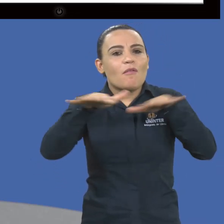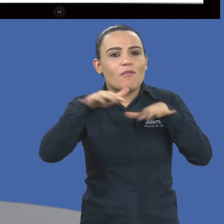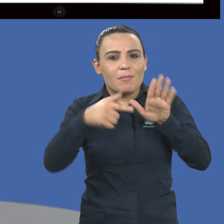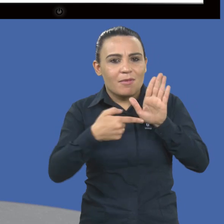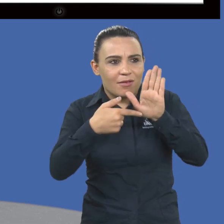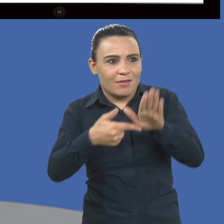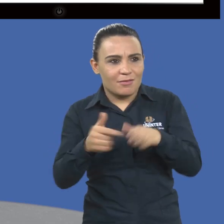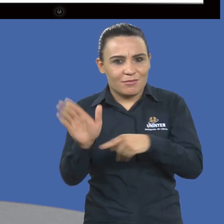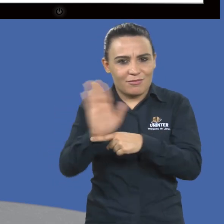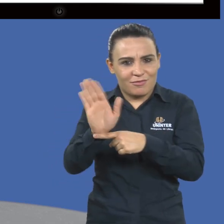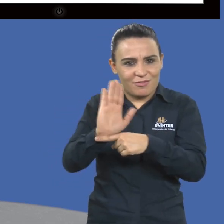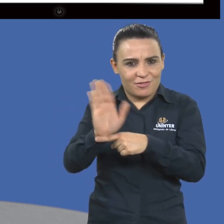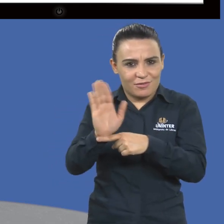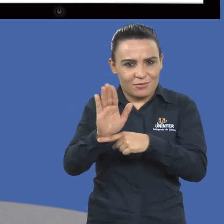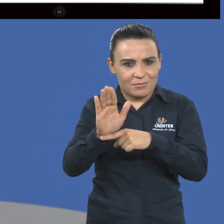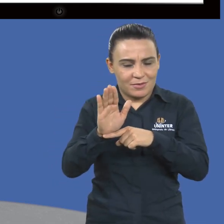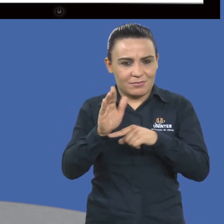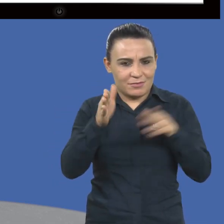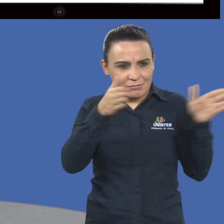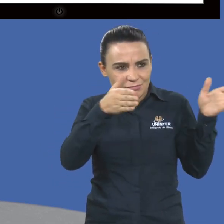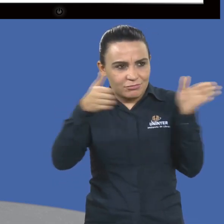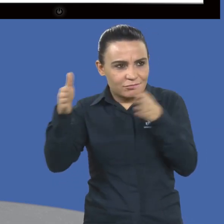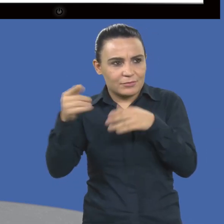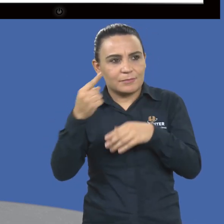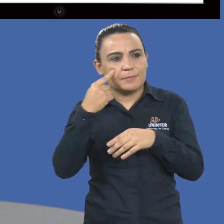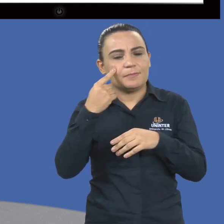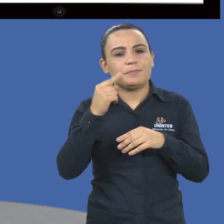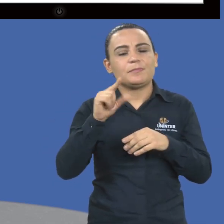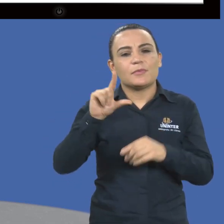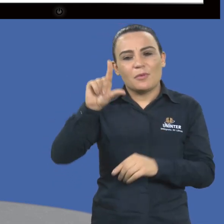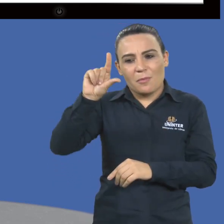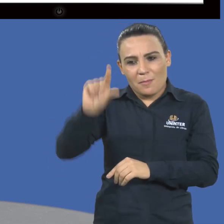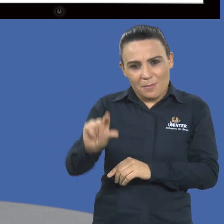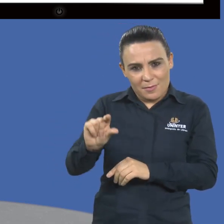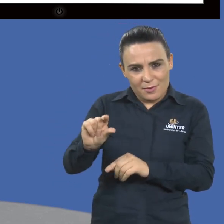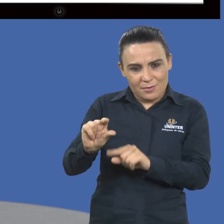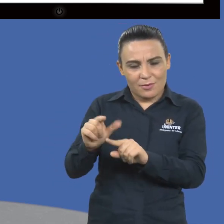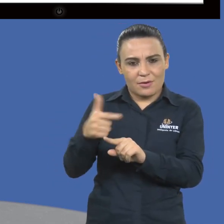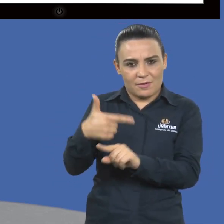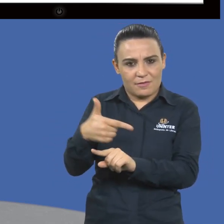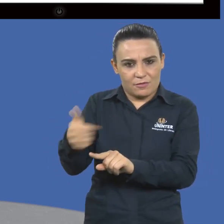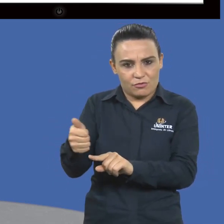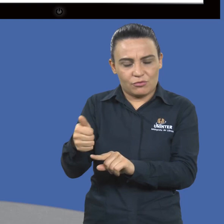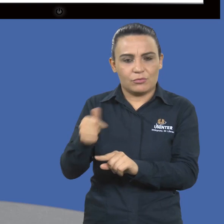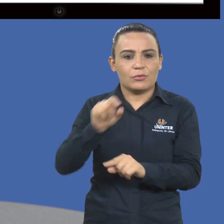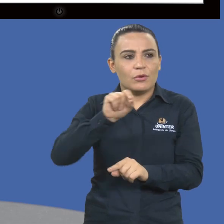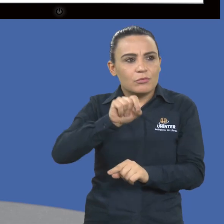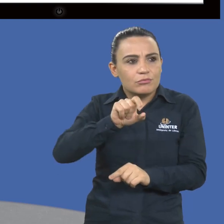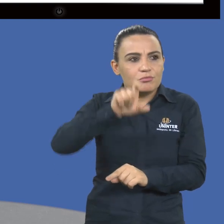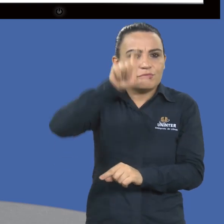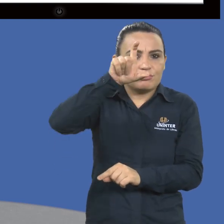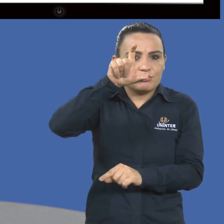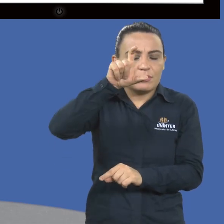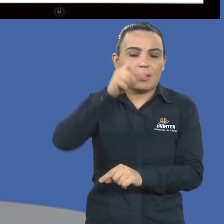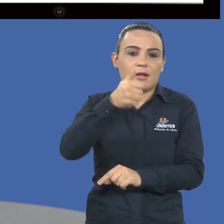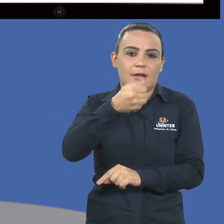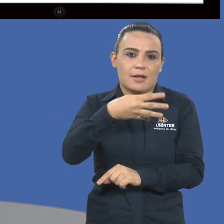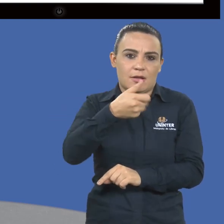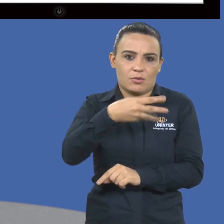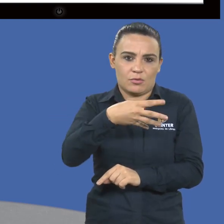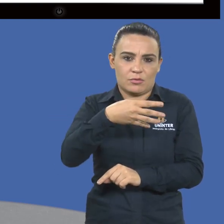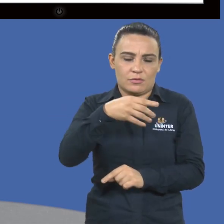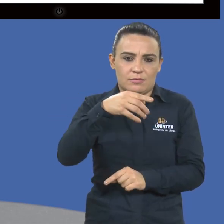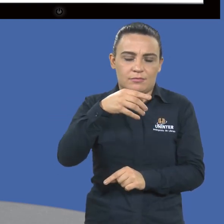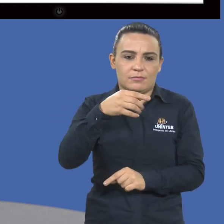vamos conseguir mostrar para vocês a animação. Mas o cromossomo menor é um 21 e o outro cromossomo maior